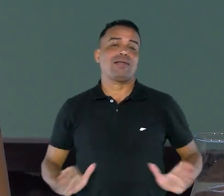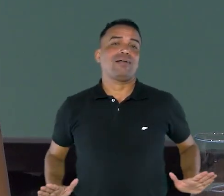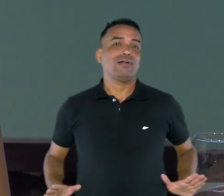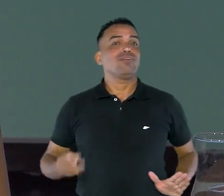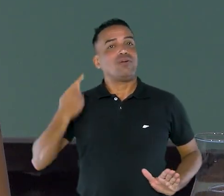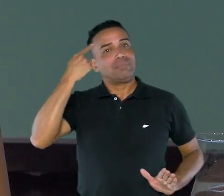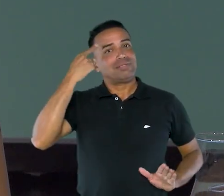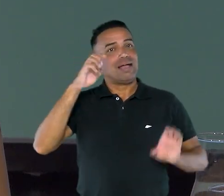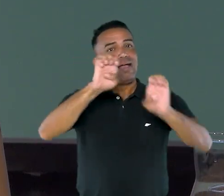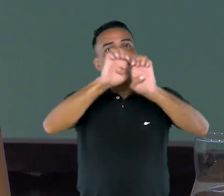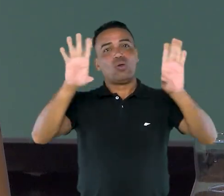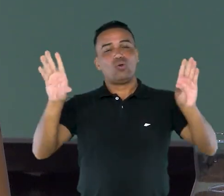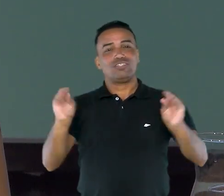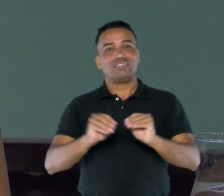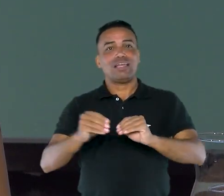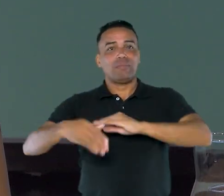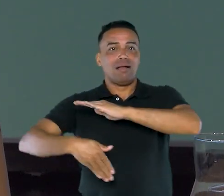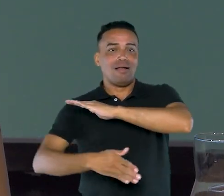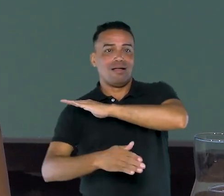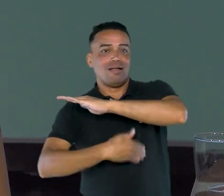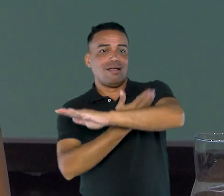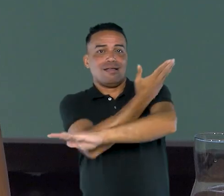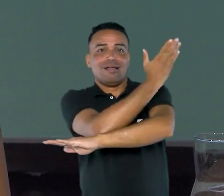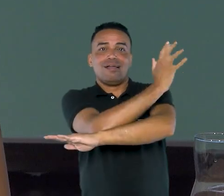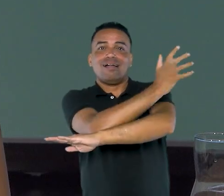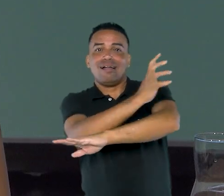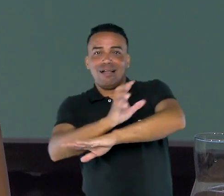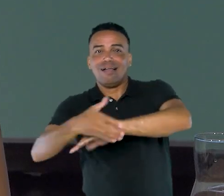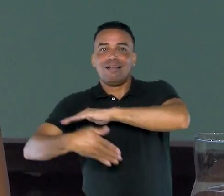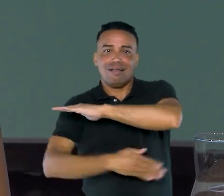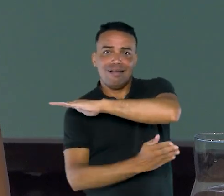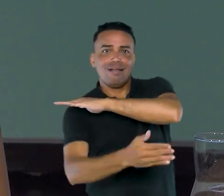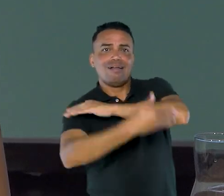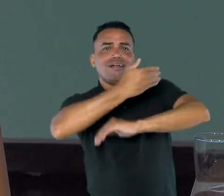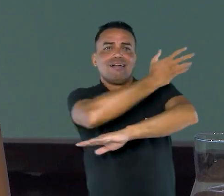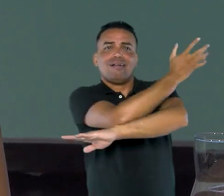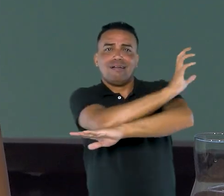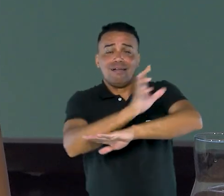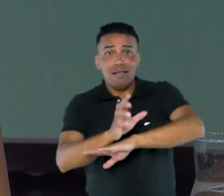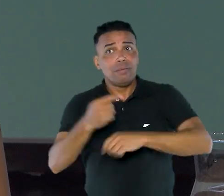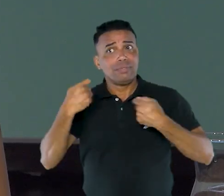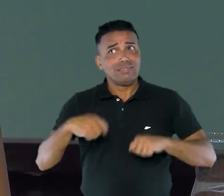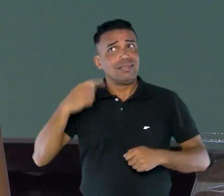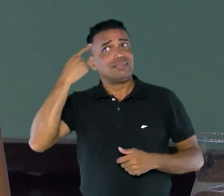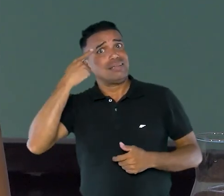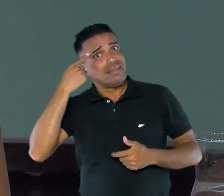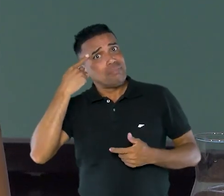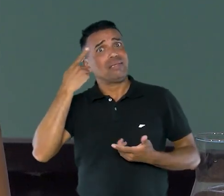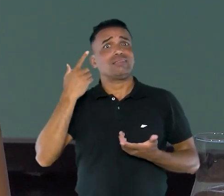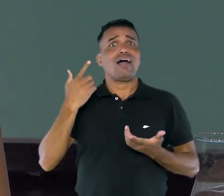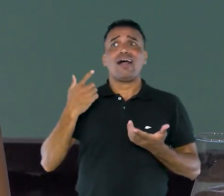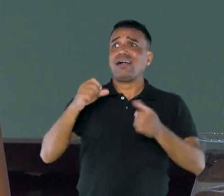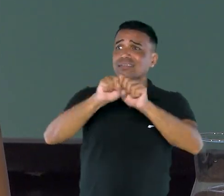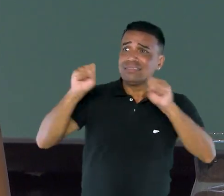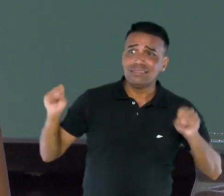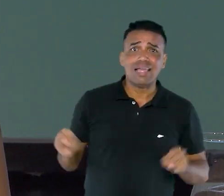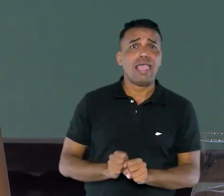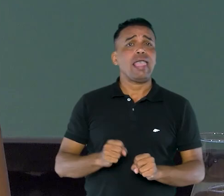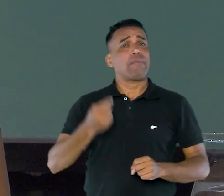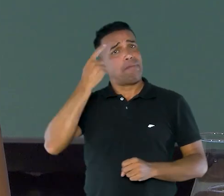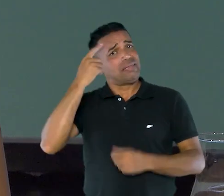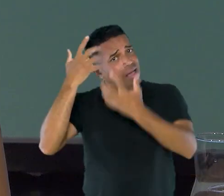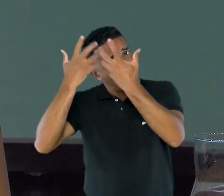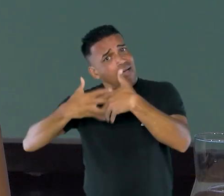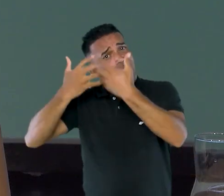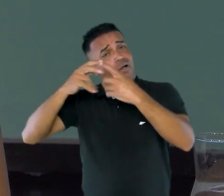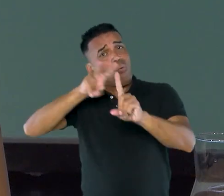pensar no ecossistema. Um pensamento sistêmico, né? System thinking, design thinking, blá, blá, blá, blá, vai